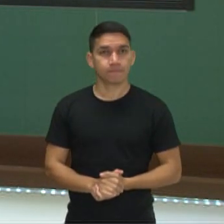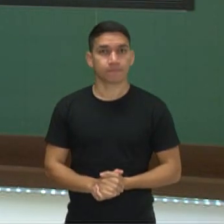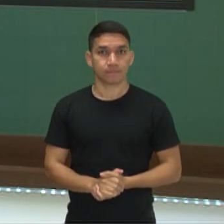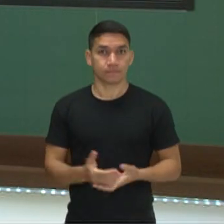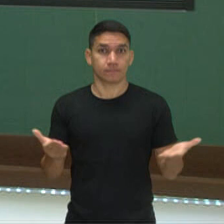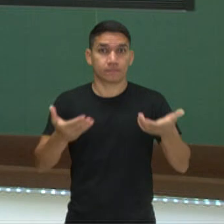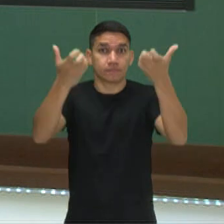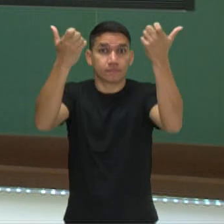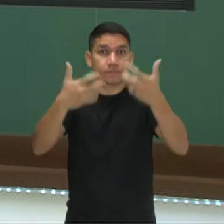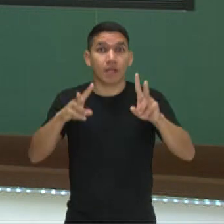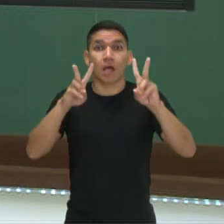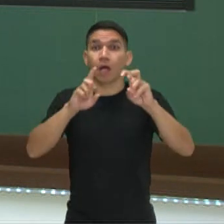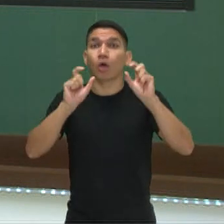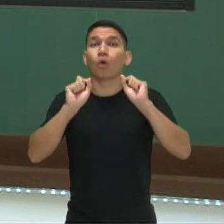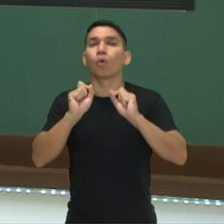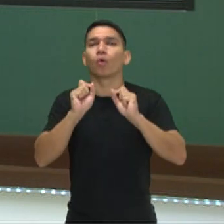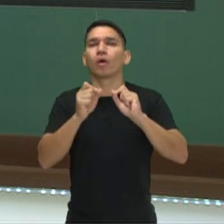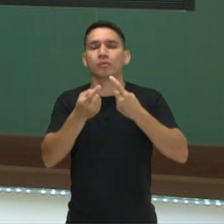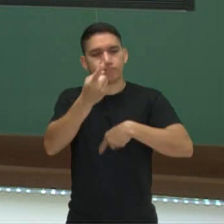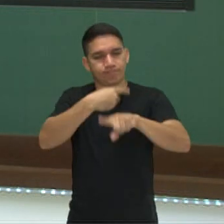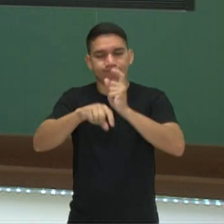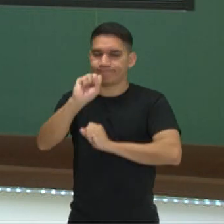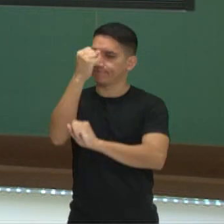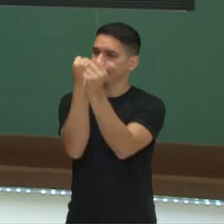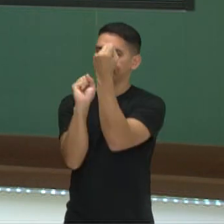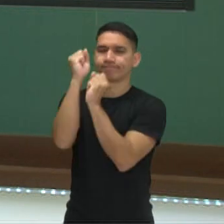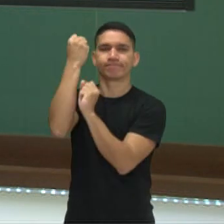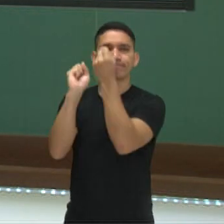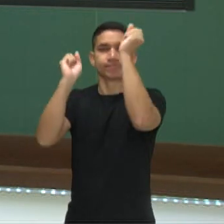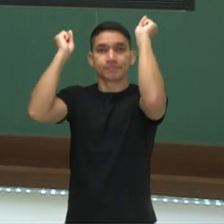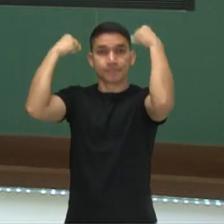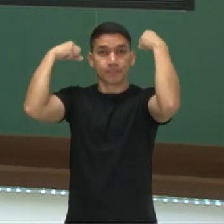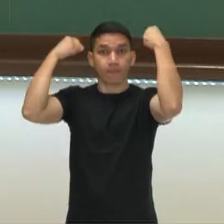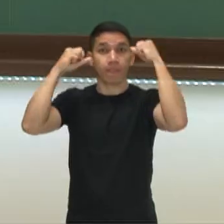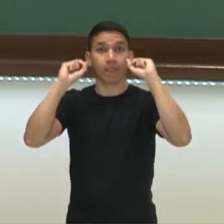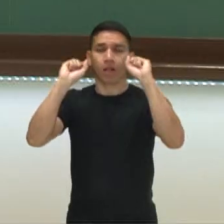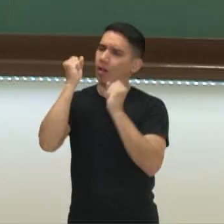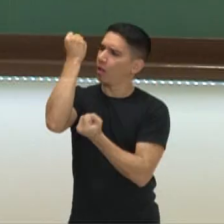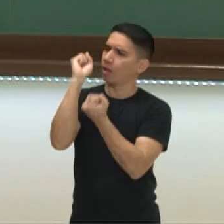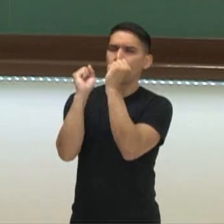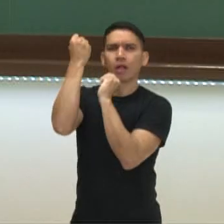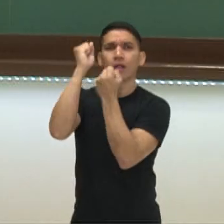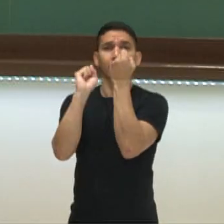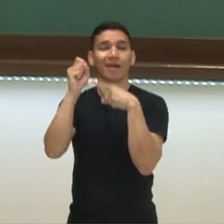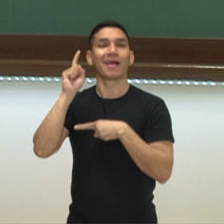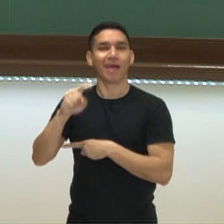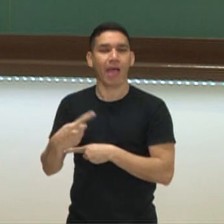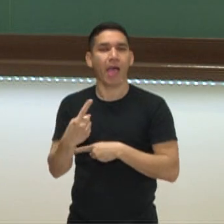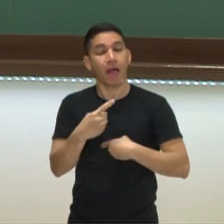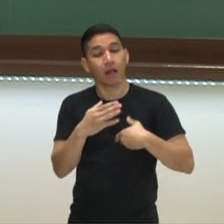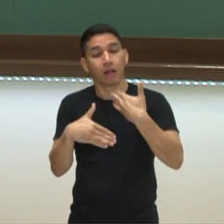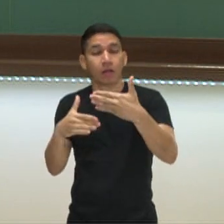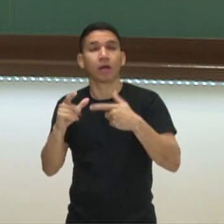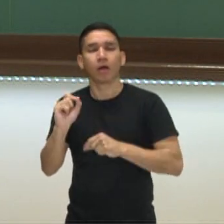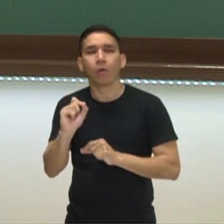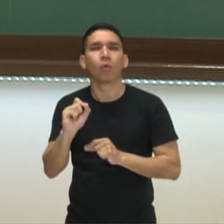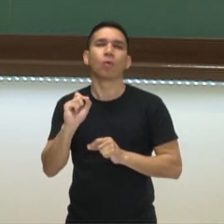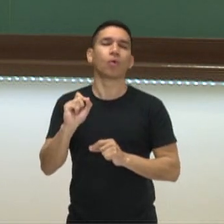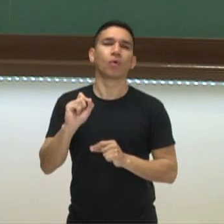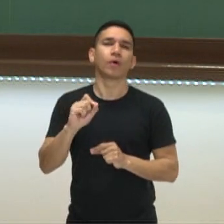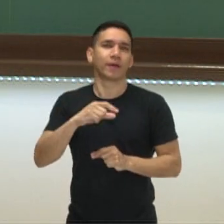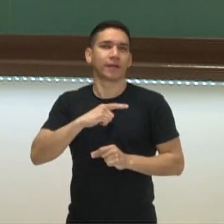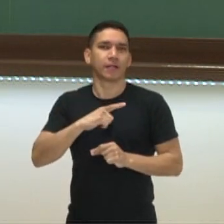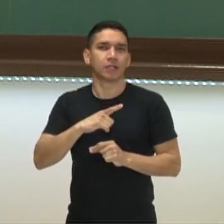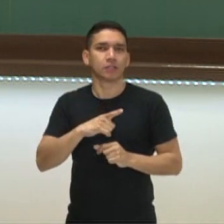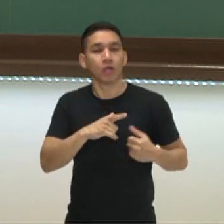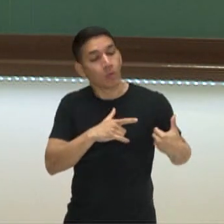Agora vamos falar da questão da industrialização mexicana. Essa industrialização foi uma industrialização que ela veio junto